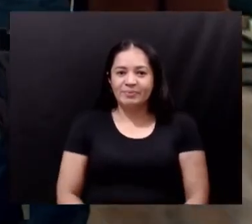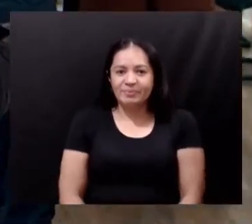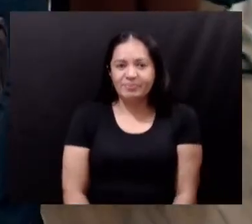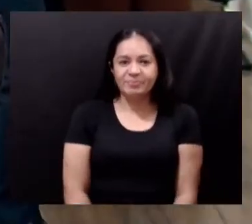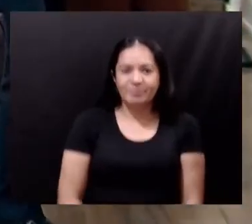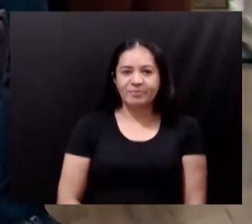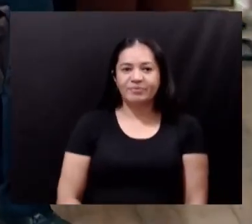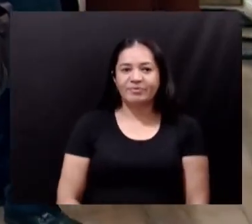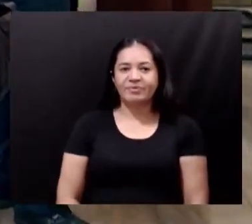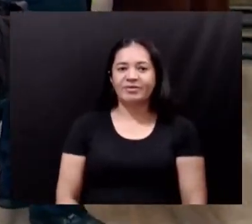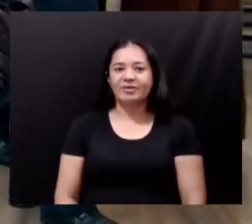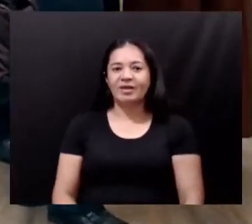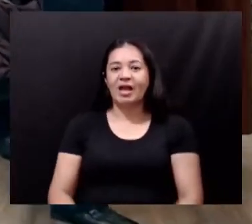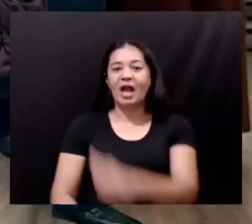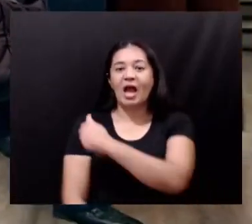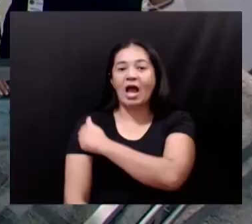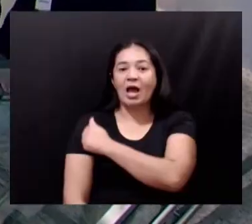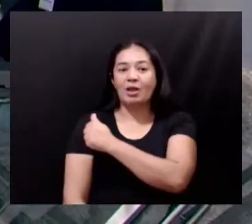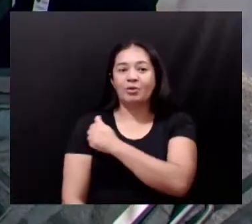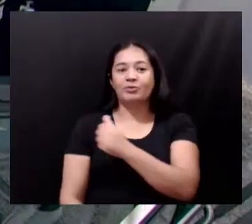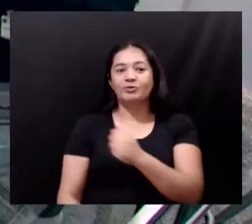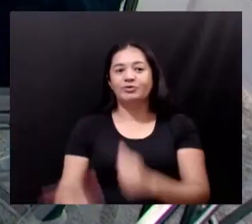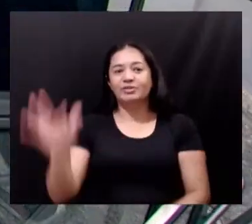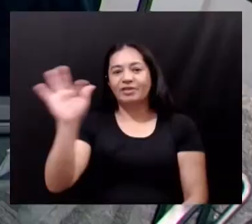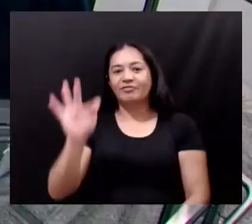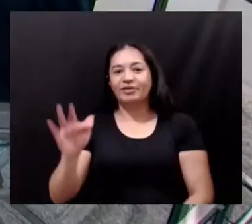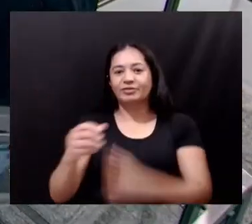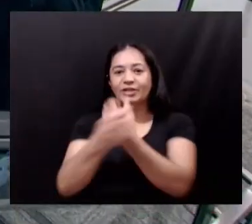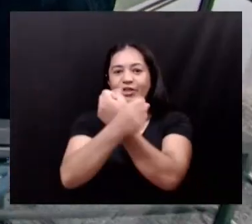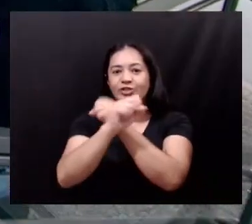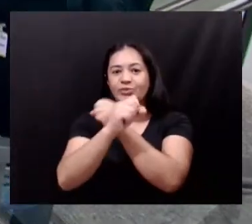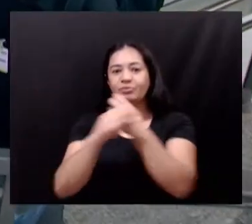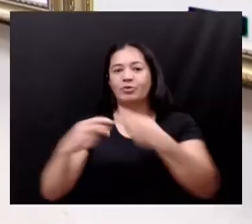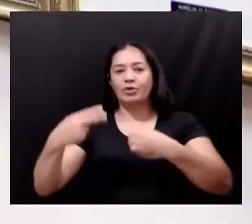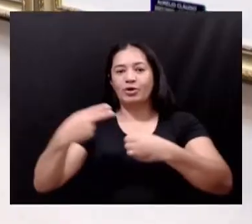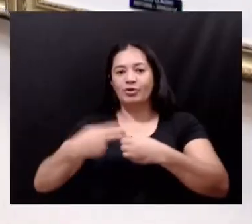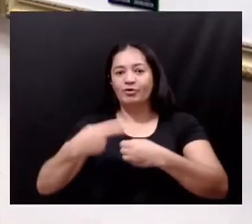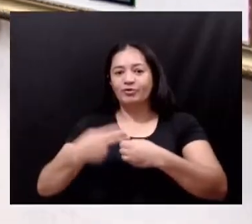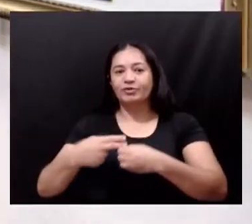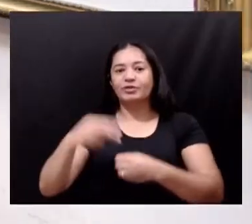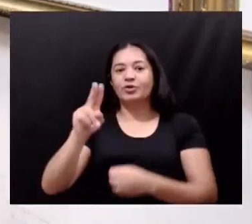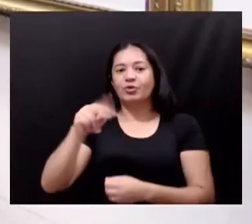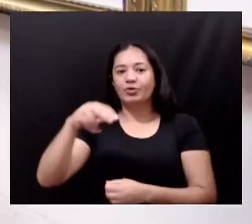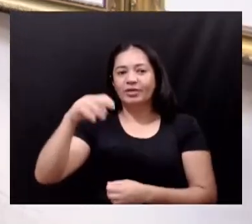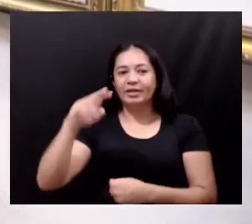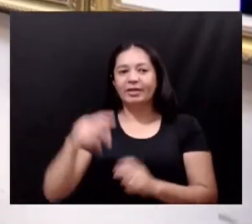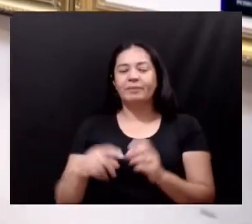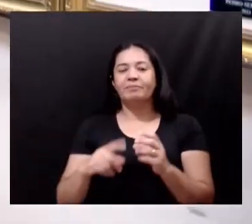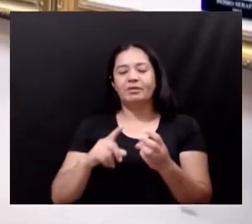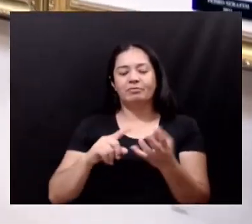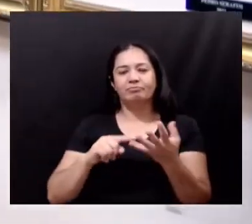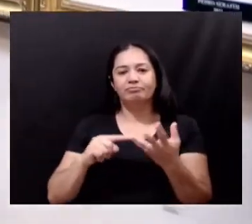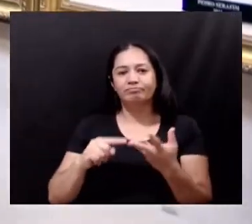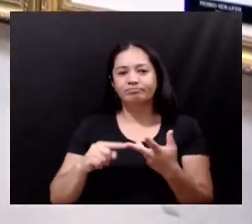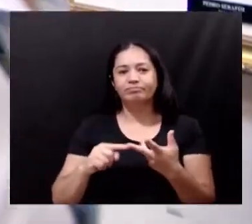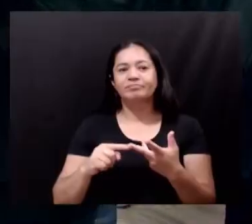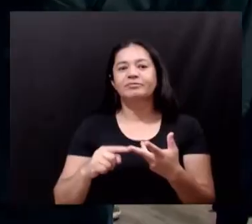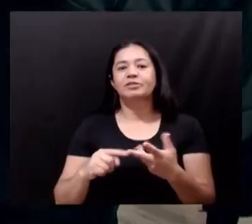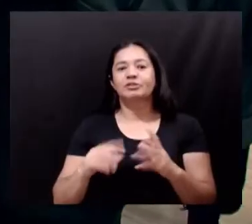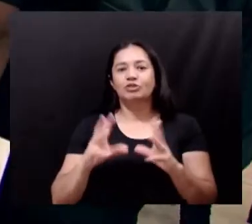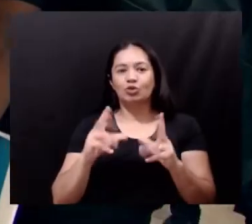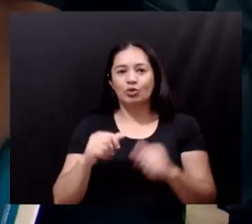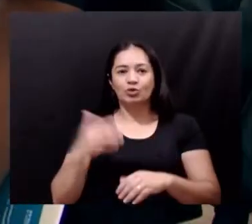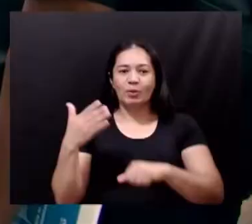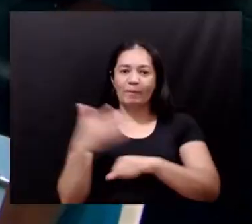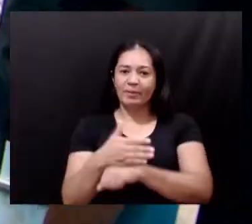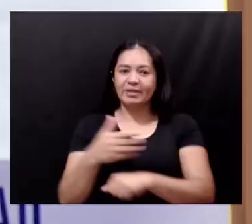Estudantes da PUC Campinas, Unicamp, Unip, Anhanguera, Unimetrocamp Weiden e Exanc participaram da primeira edição